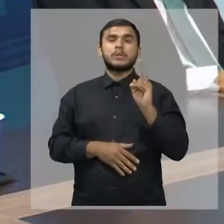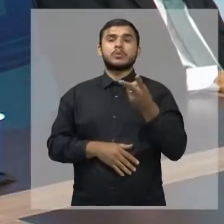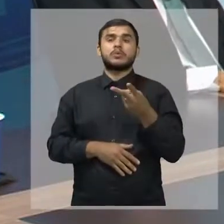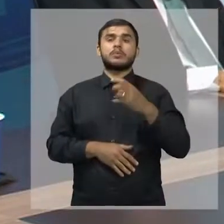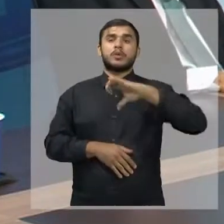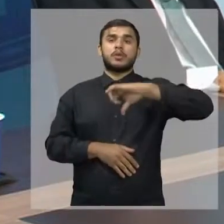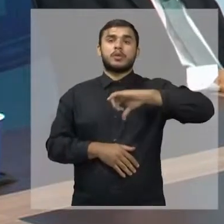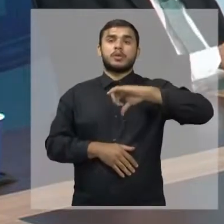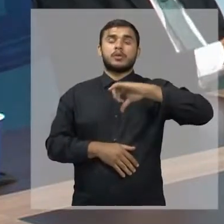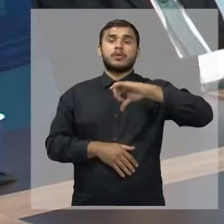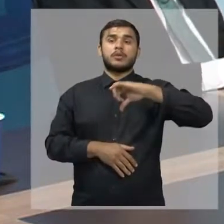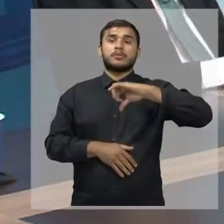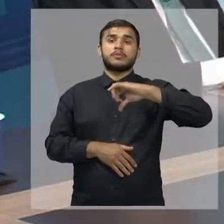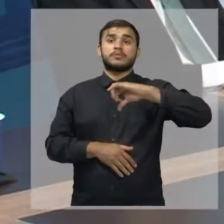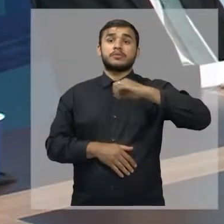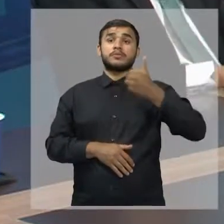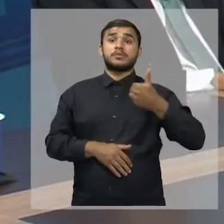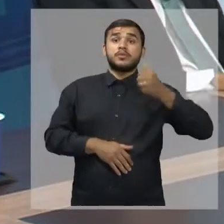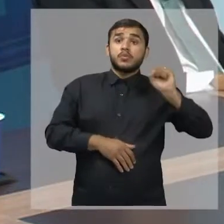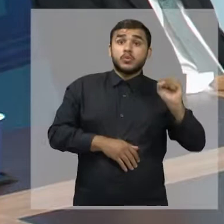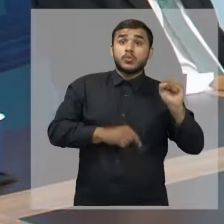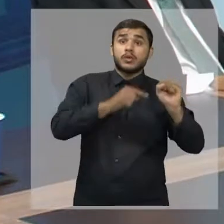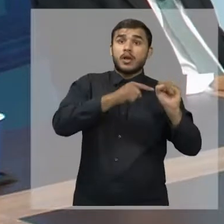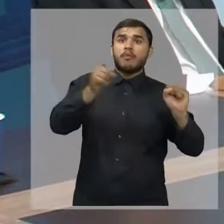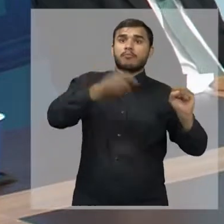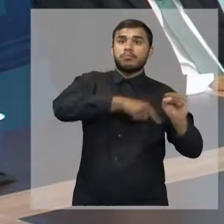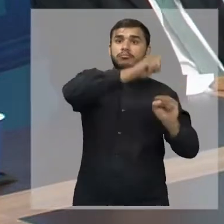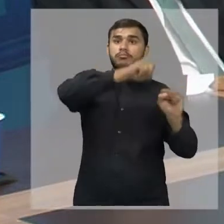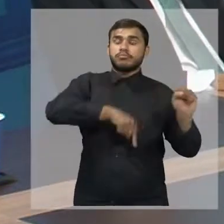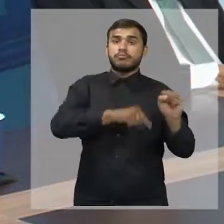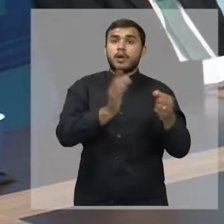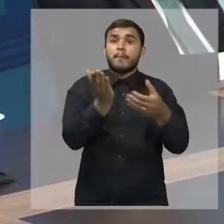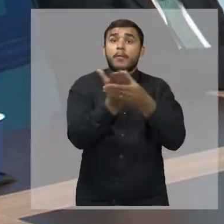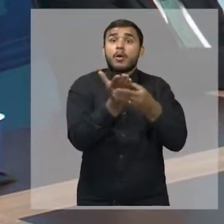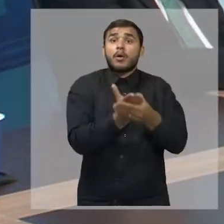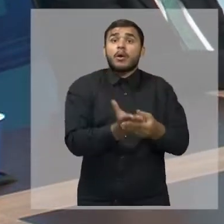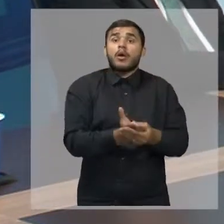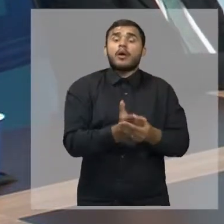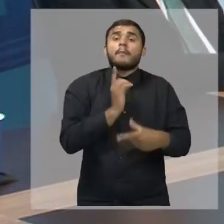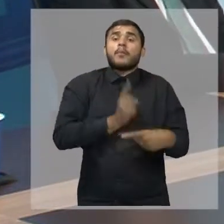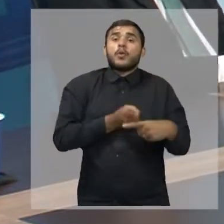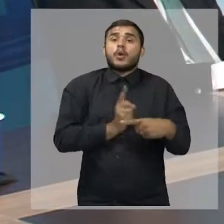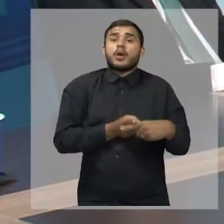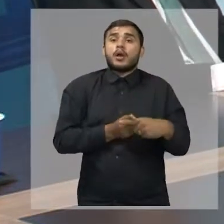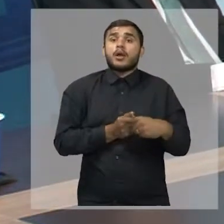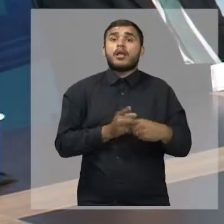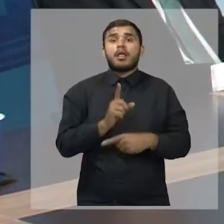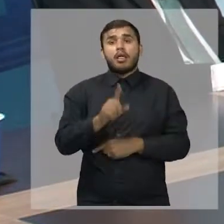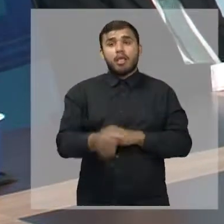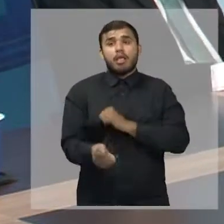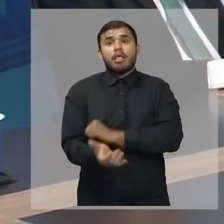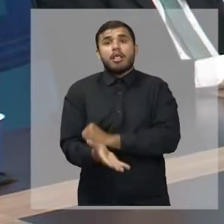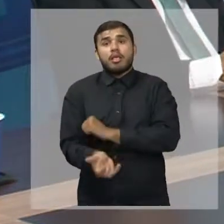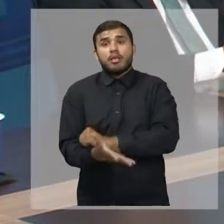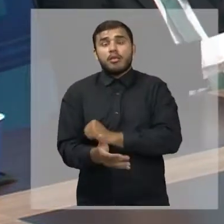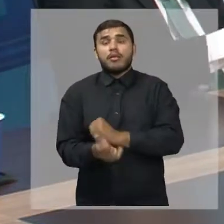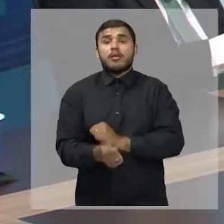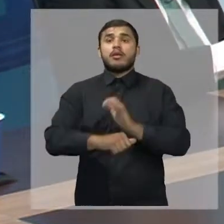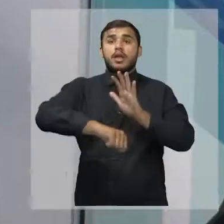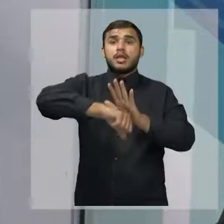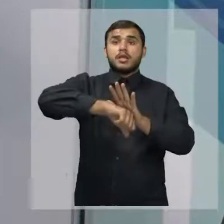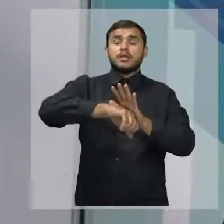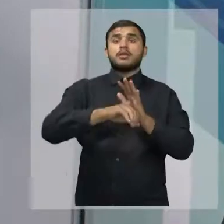2.918 ações criminais foram extintas com prescrição, envolvendo crimes de corrupção e lavagem de dinheiro. Então, o